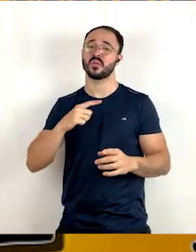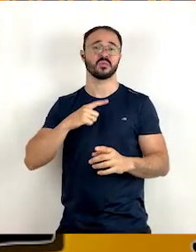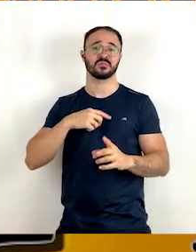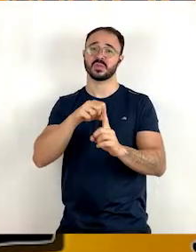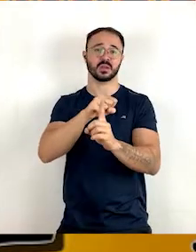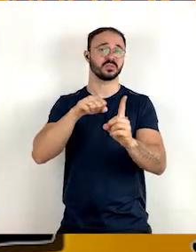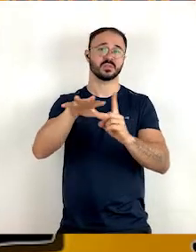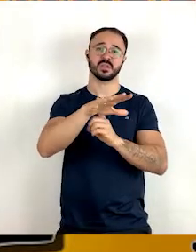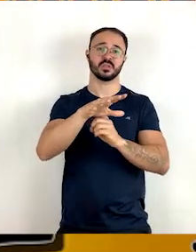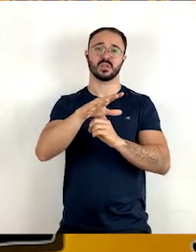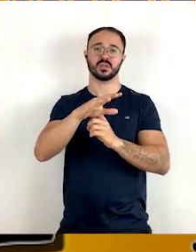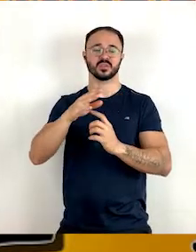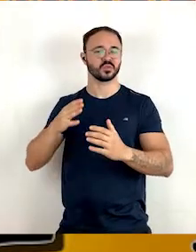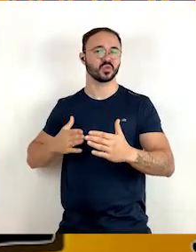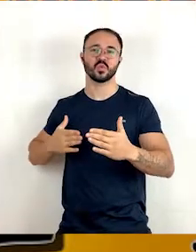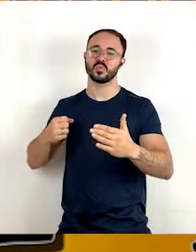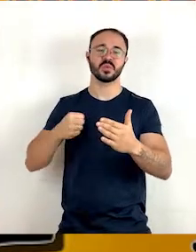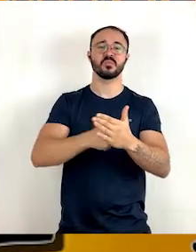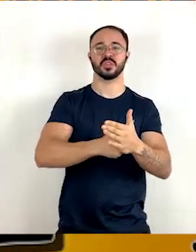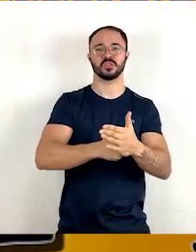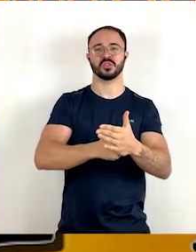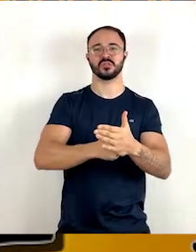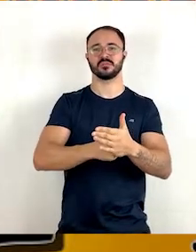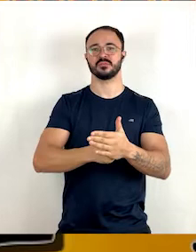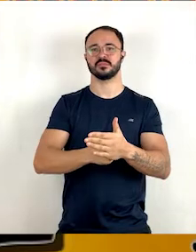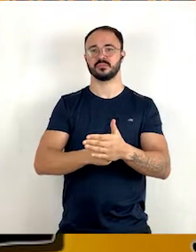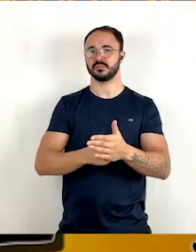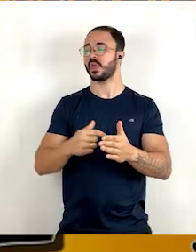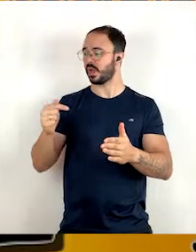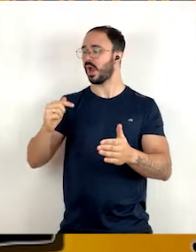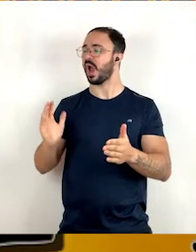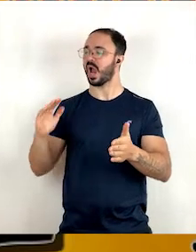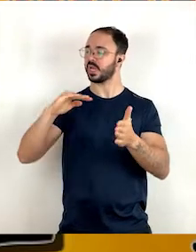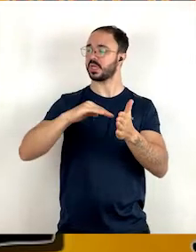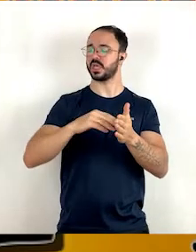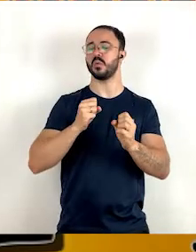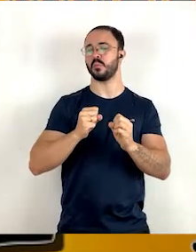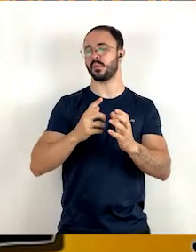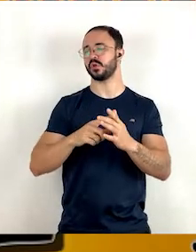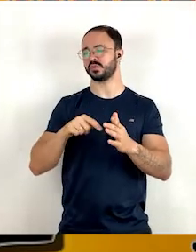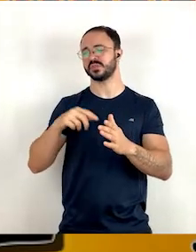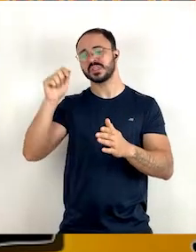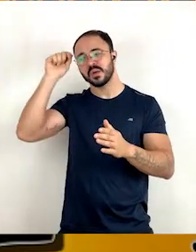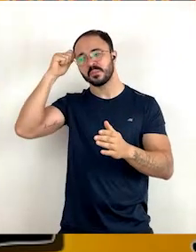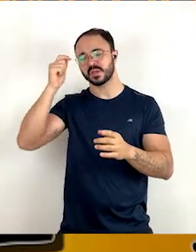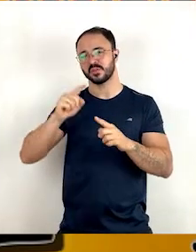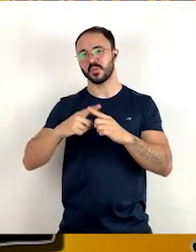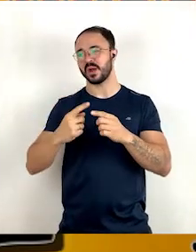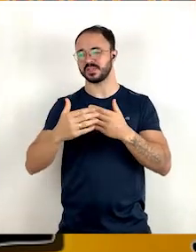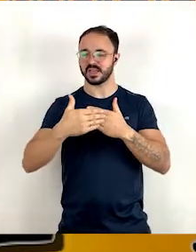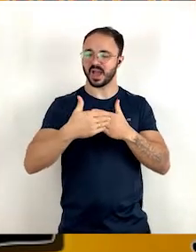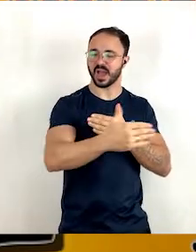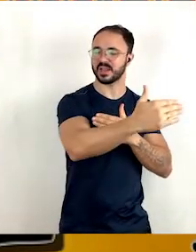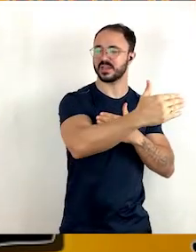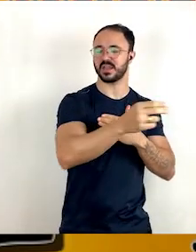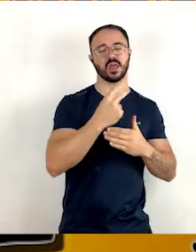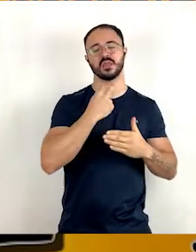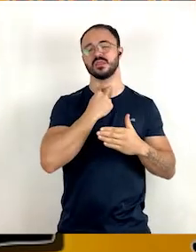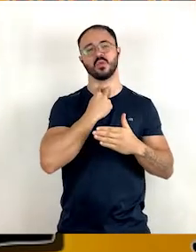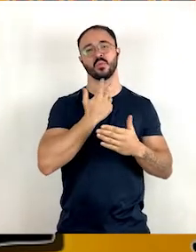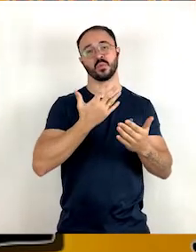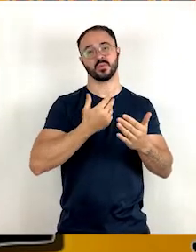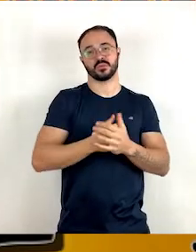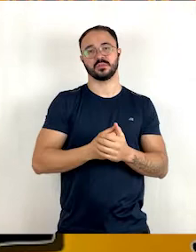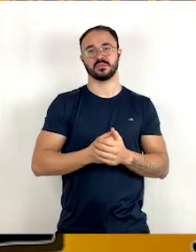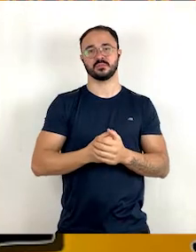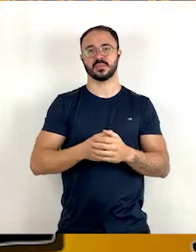de um limite, na verdade. A sociedade nos impõe esse limite. Até aqui você pode chegar, você sendo preto. Depois daqui você não chega mais, você não pode